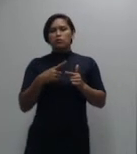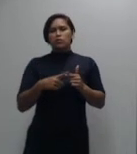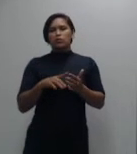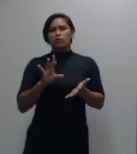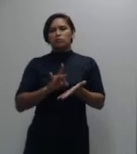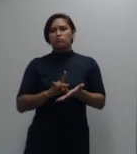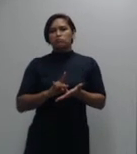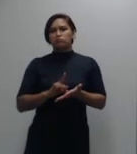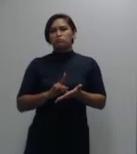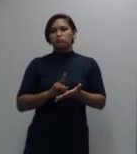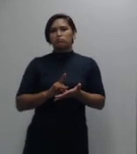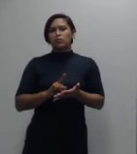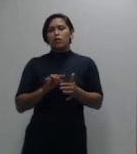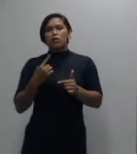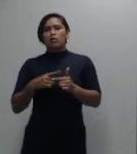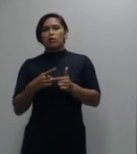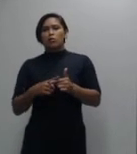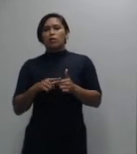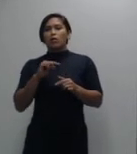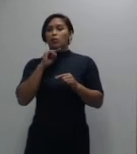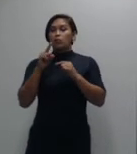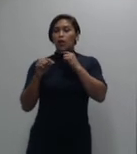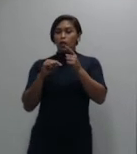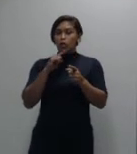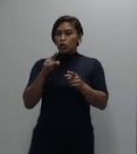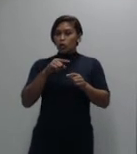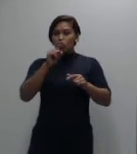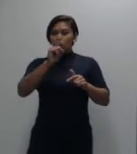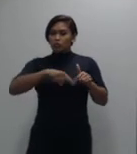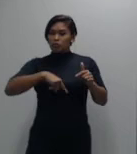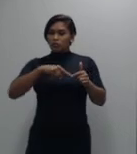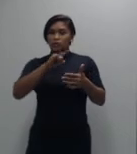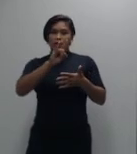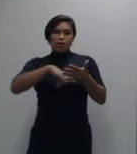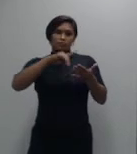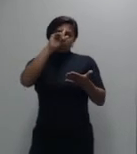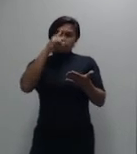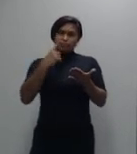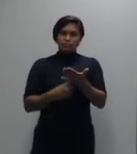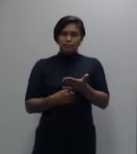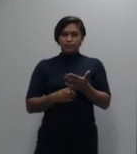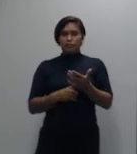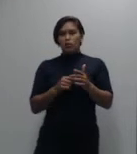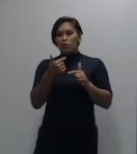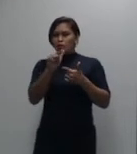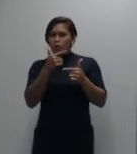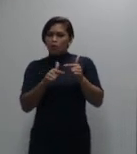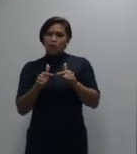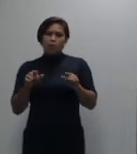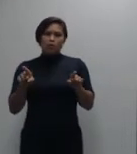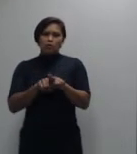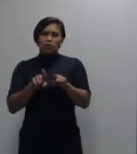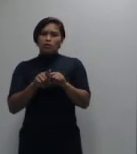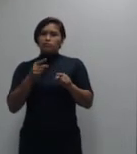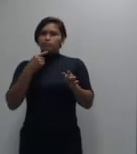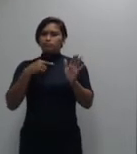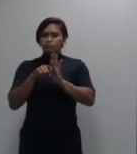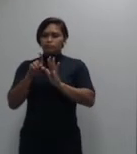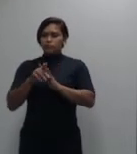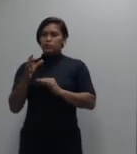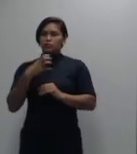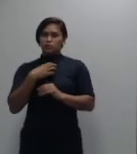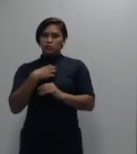não é uma dúvida com relação a decisão de vossa excelência ou qualquer indagação no